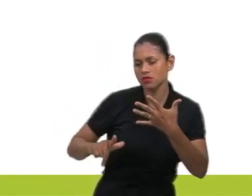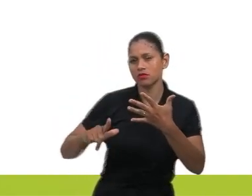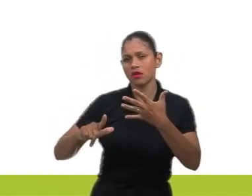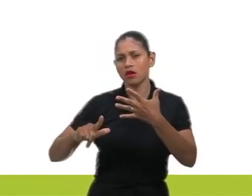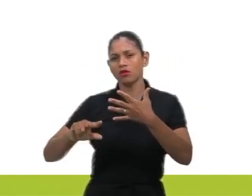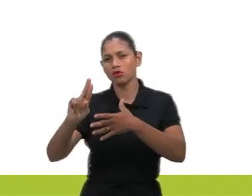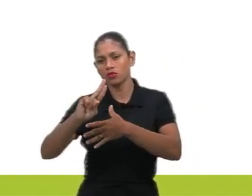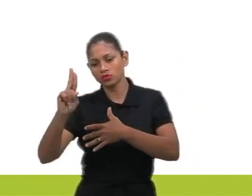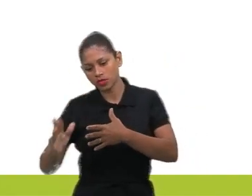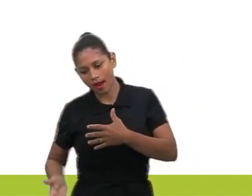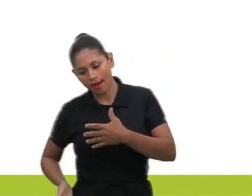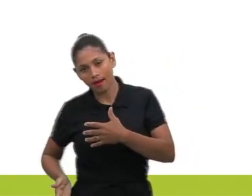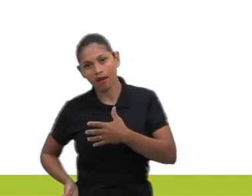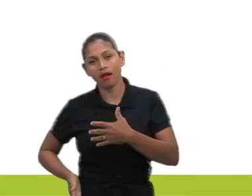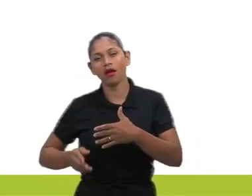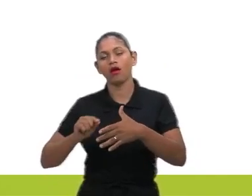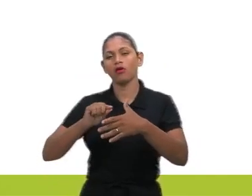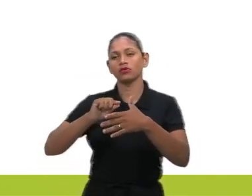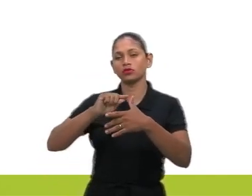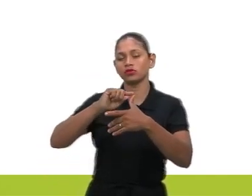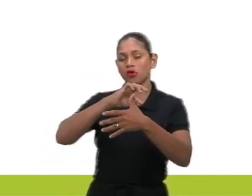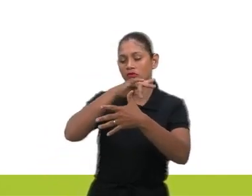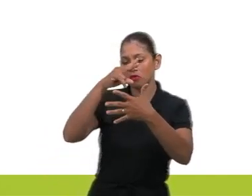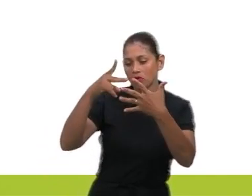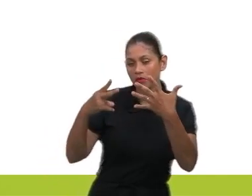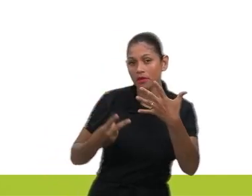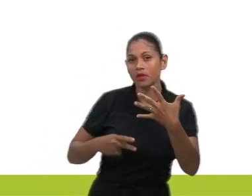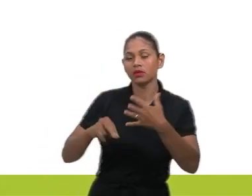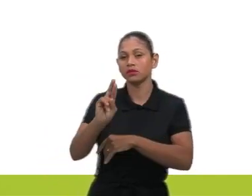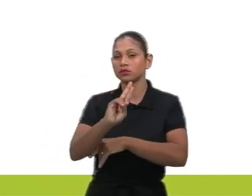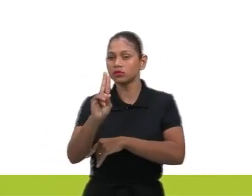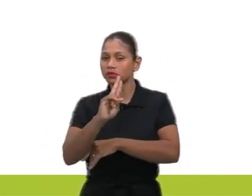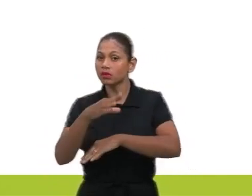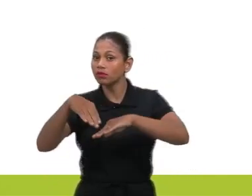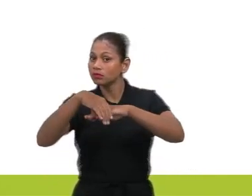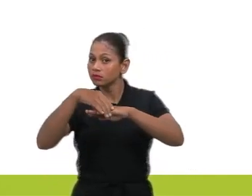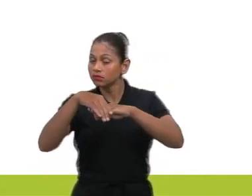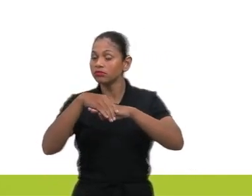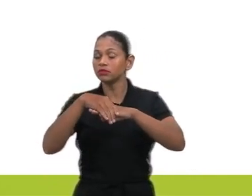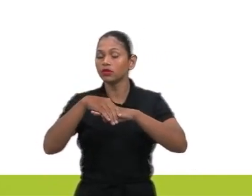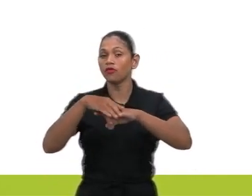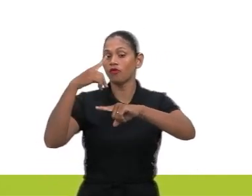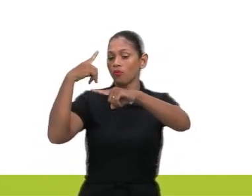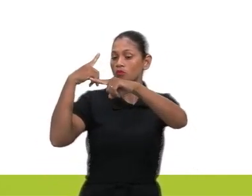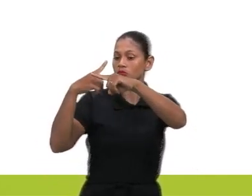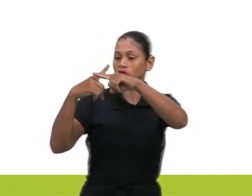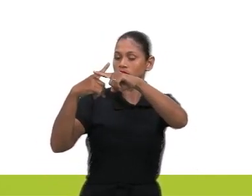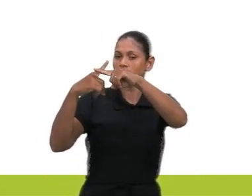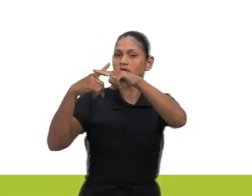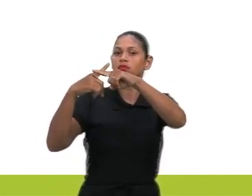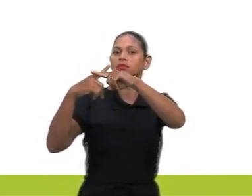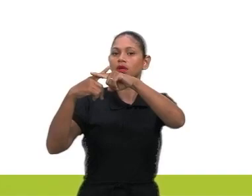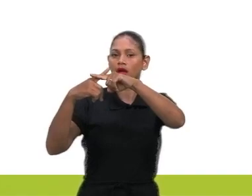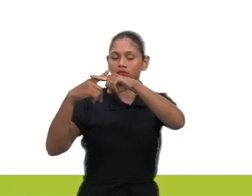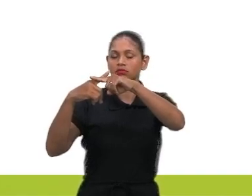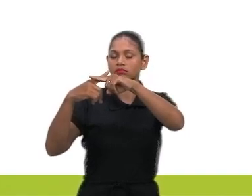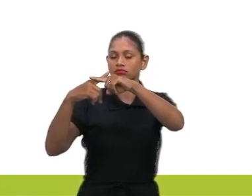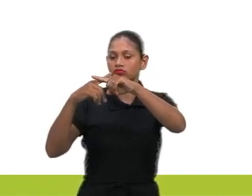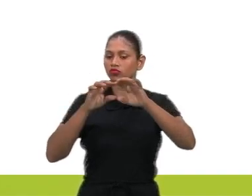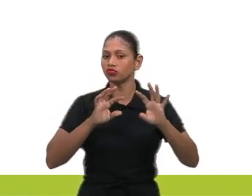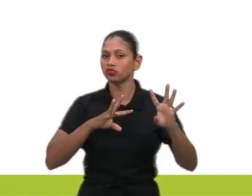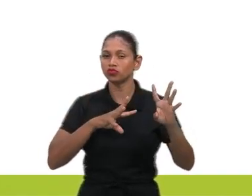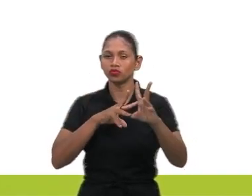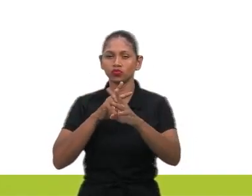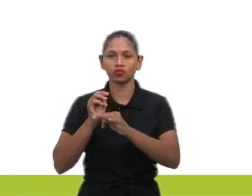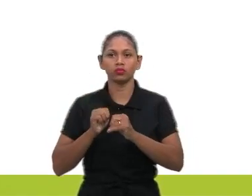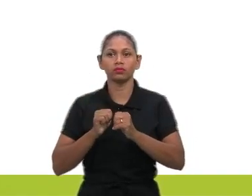utilizar o sapato, se eu quero saber qual as combinações possíveis, eu vou multiplicar todos esses valores. Por outro lado,